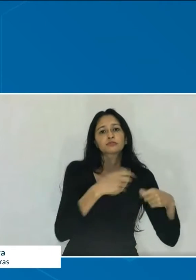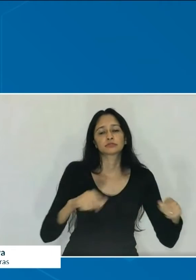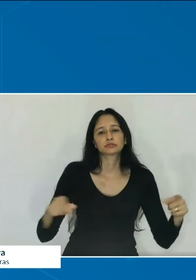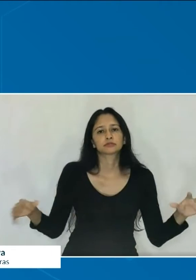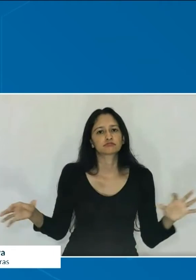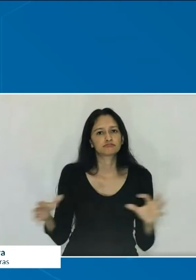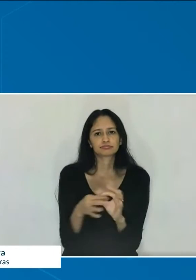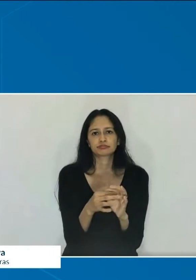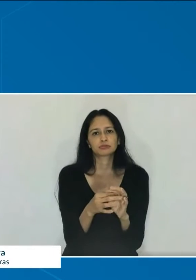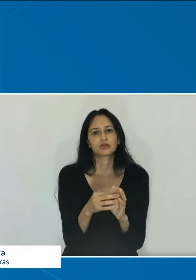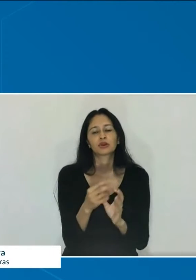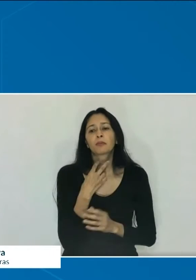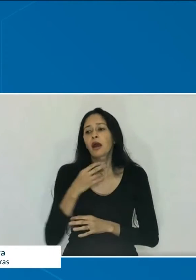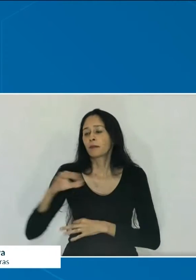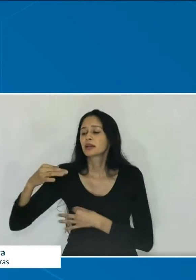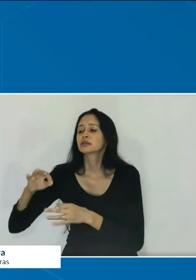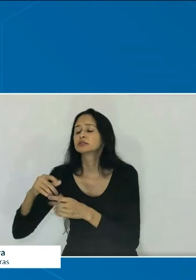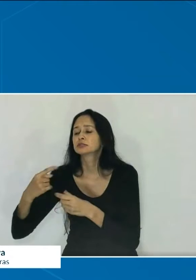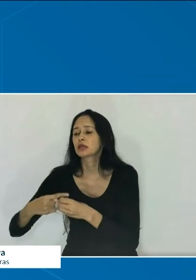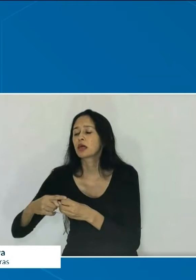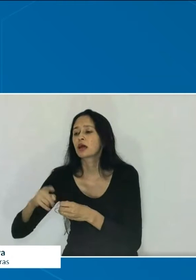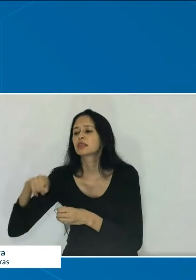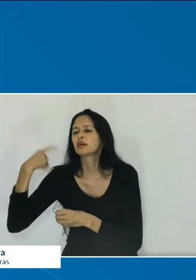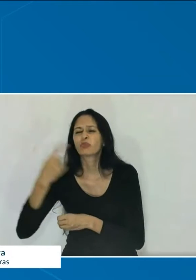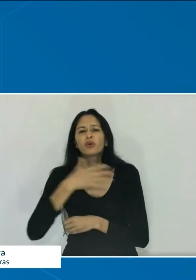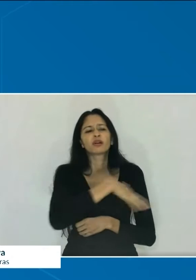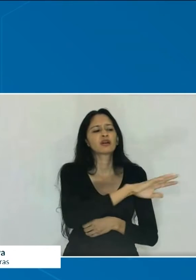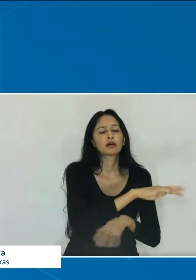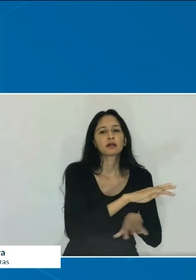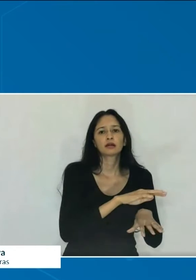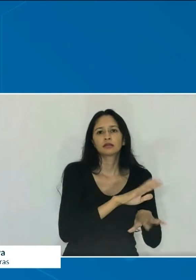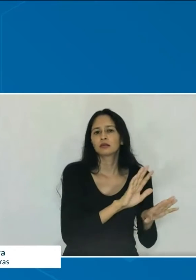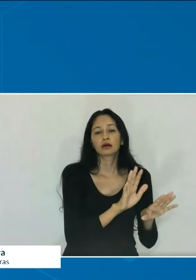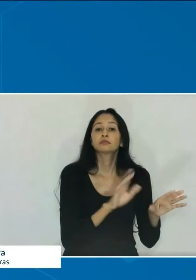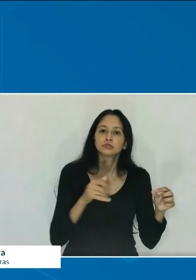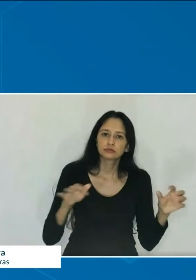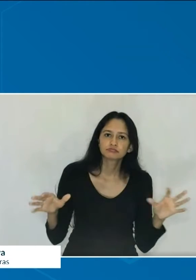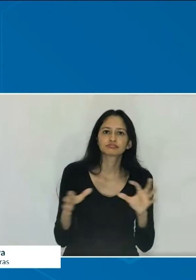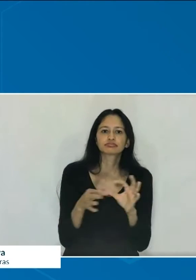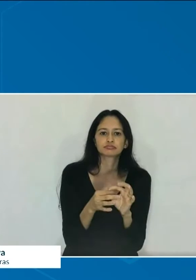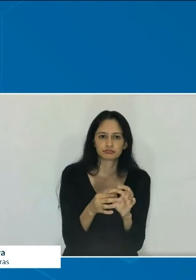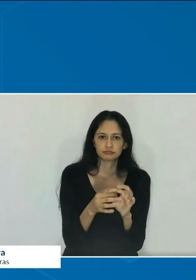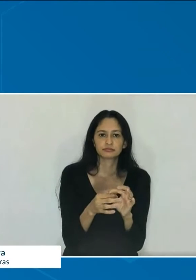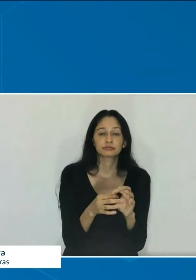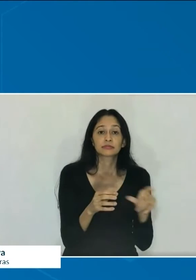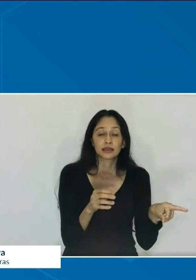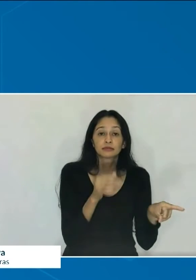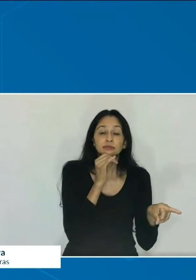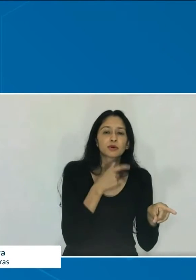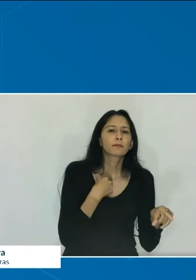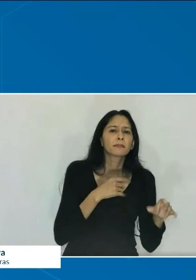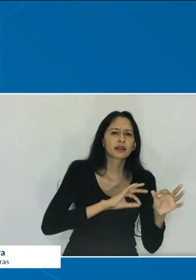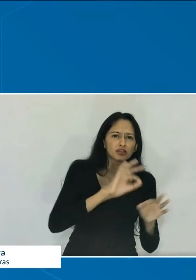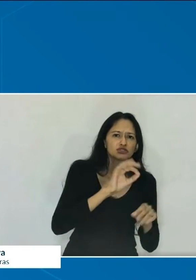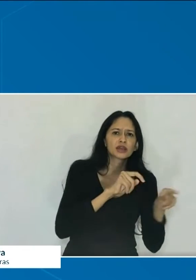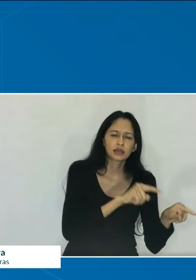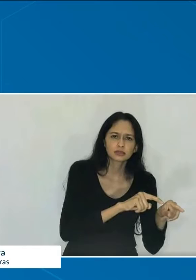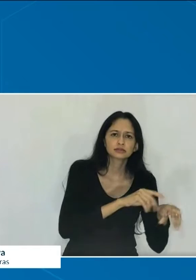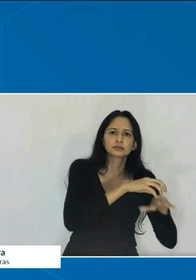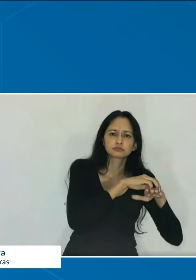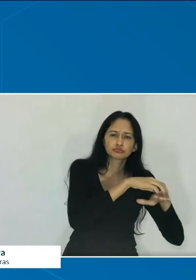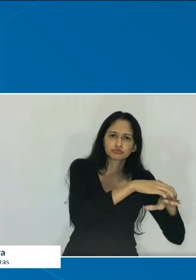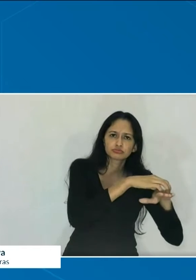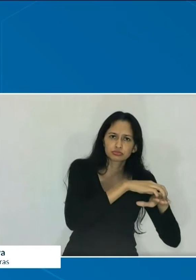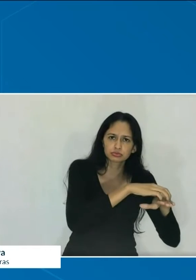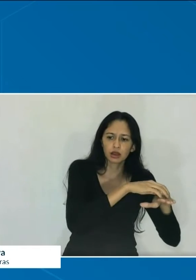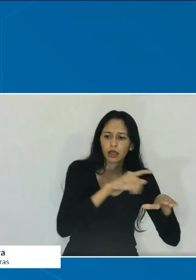estar desvinculado. Então, quando eu construo um modelo de transporte para se enquadrar naquela cidade, ela começa a mudar, começa a sair do que foi planejado,